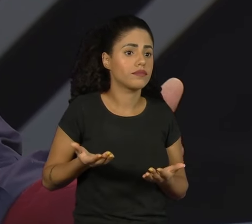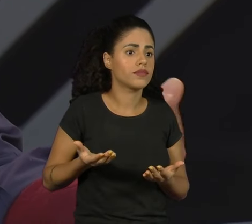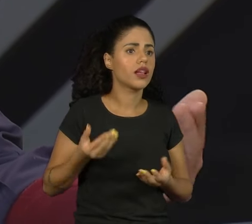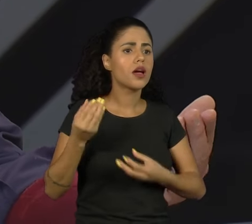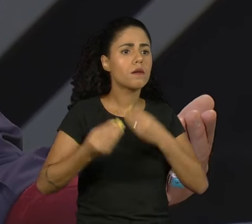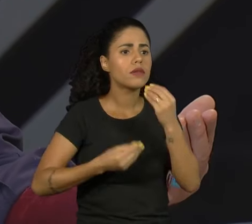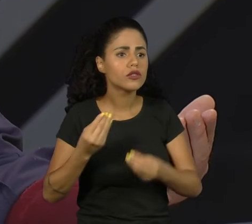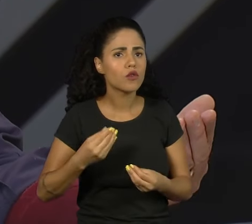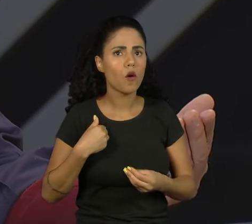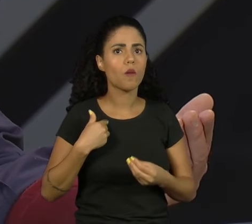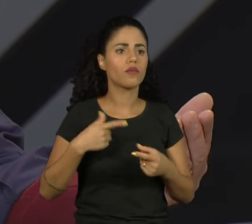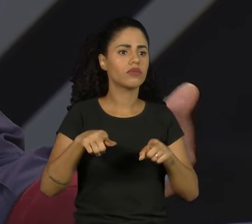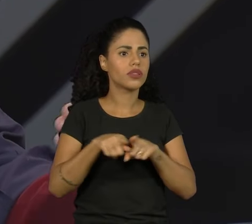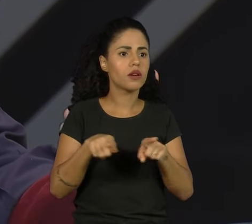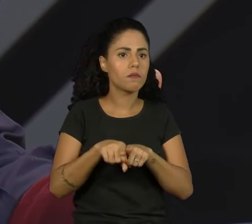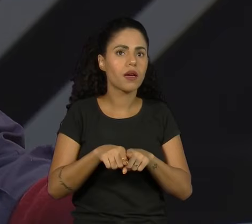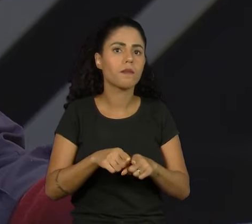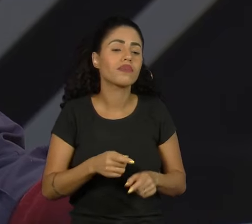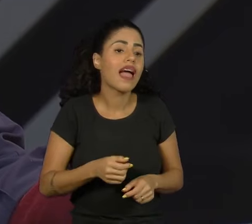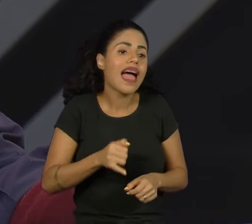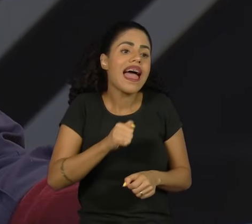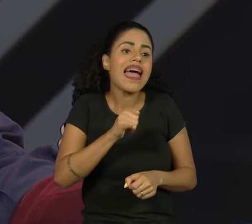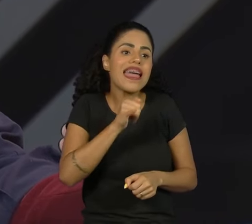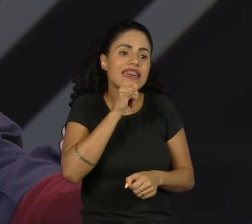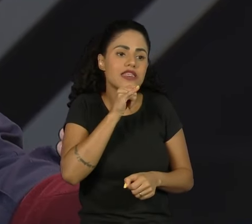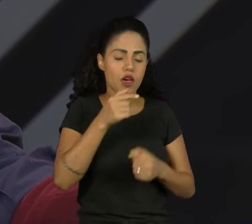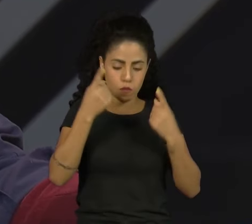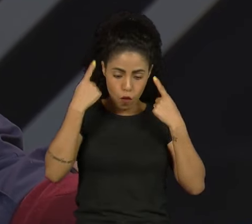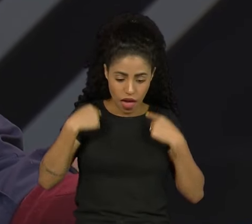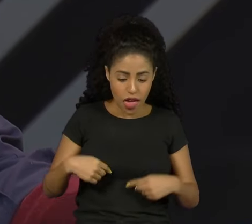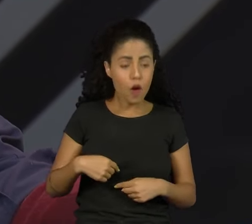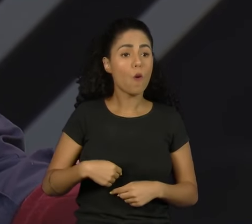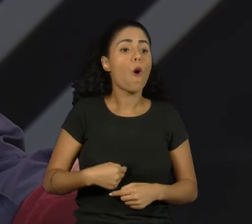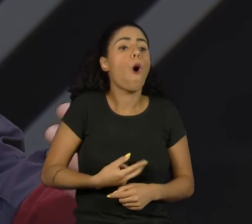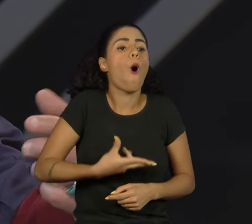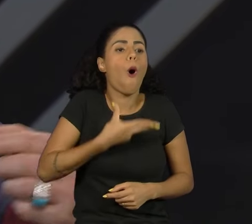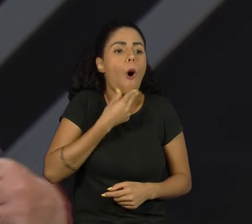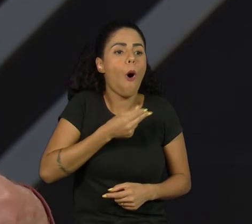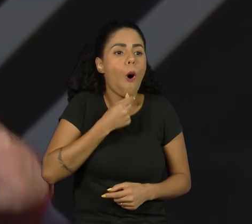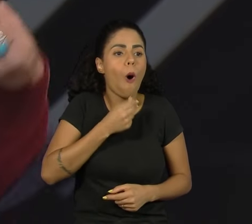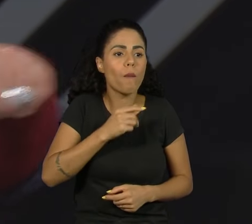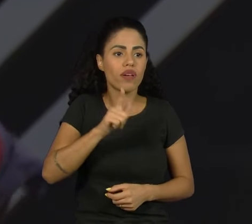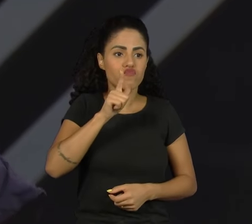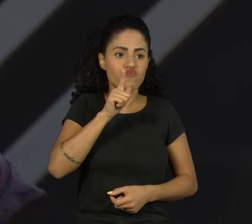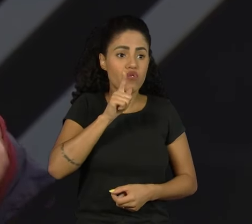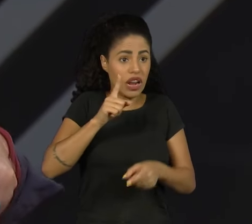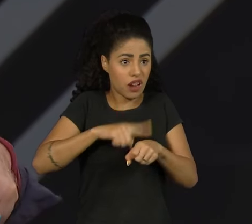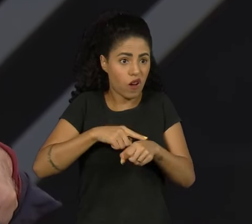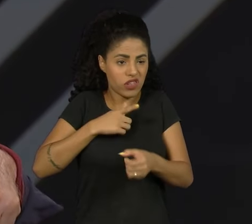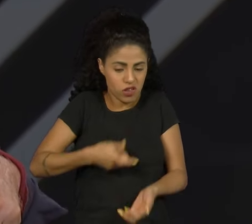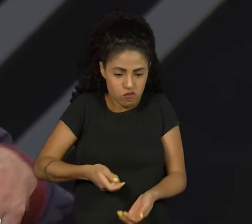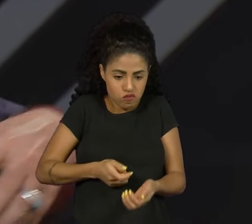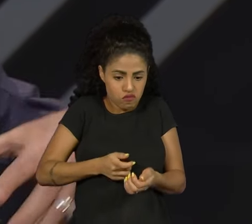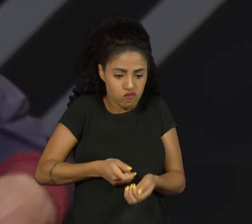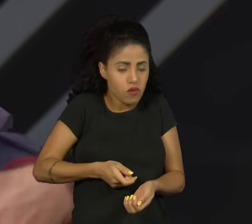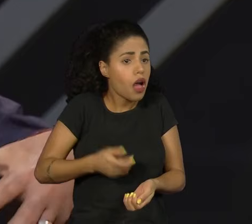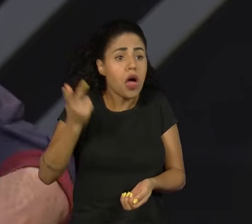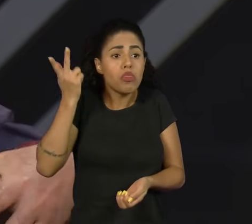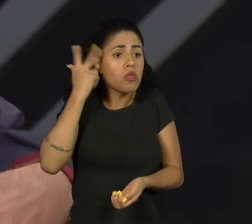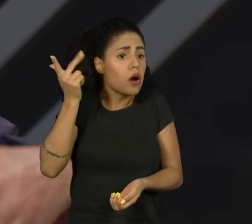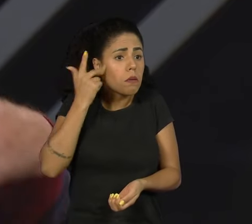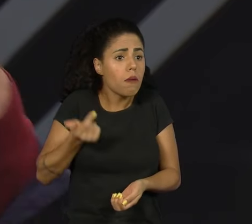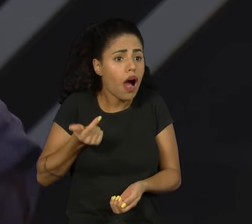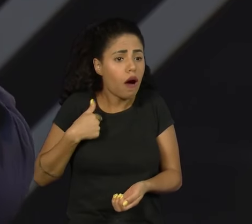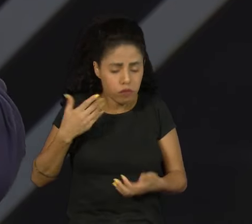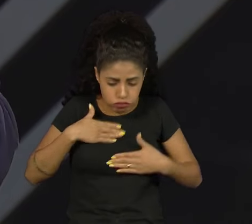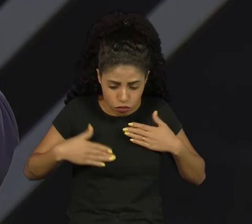sua micção. Isso é uma coisa muito séria em nós homens. Então, isso é o que me preocupa muito na aula. Como que